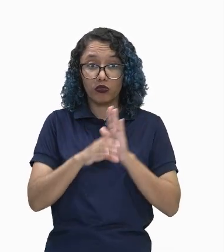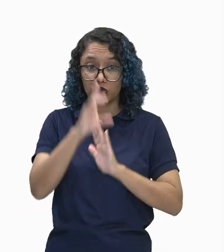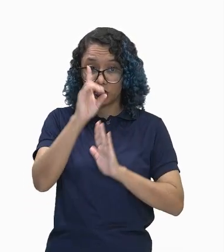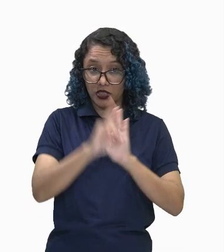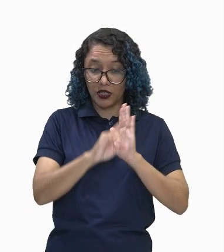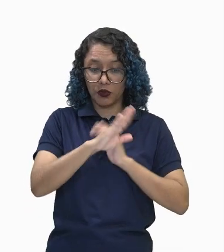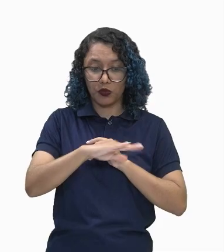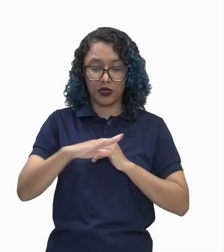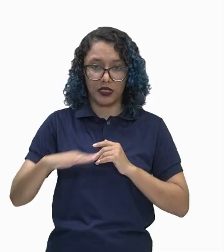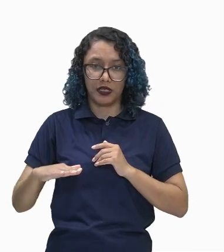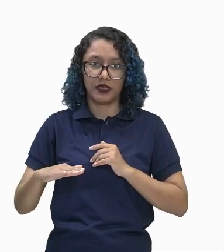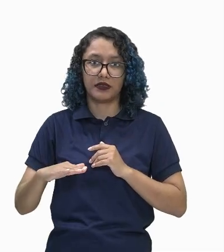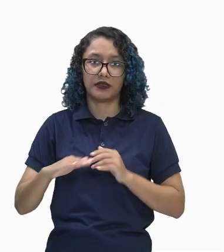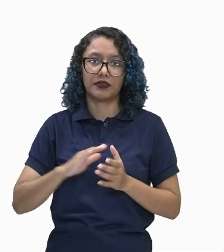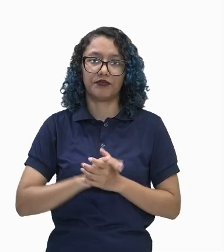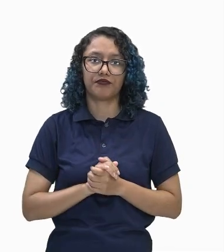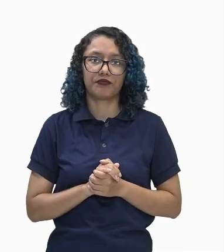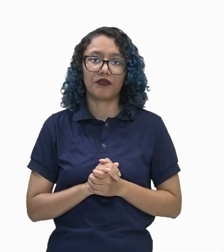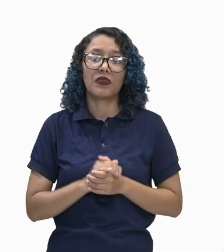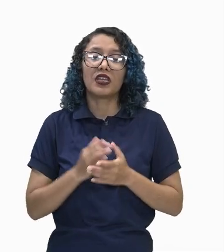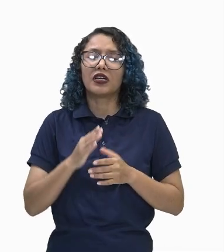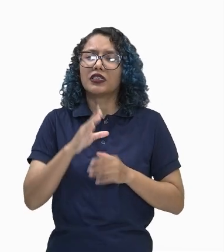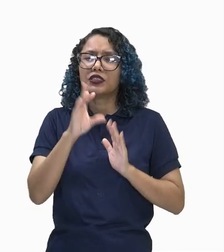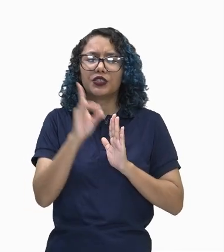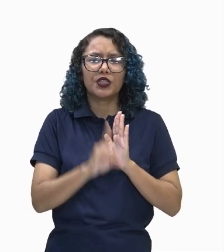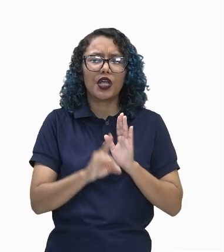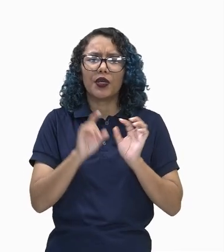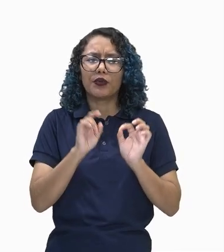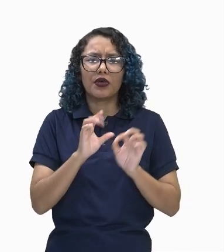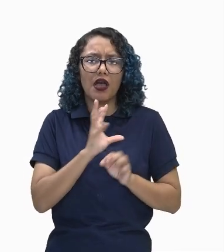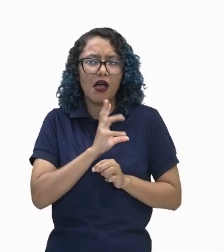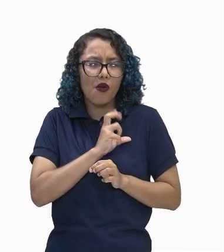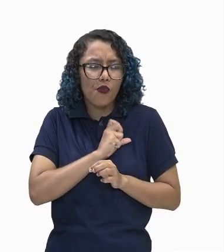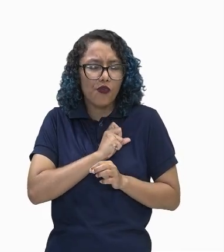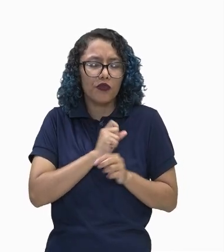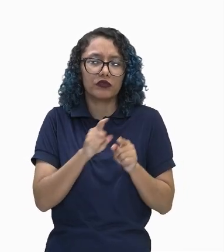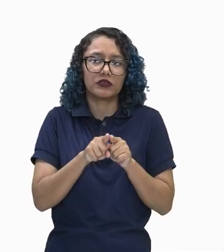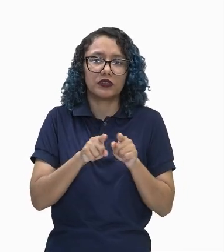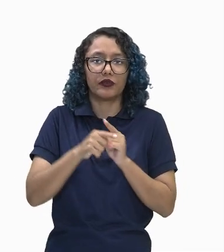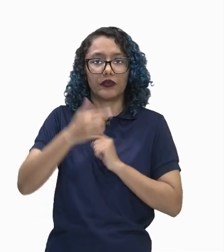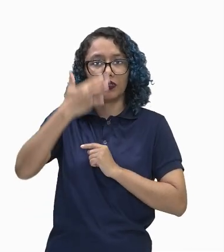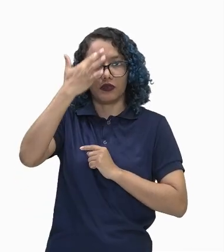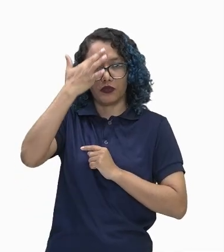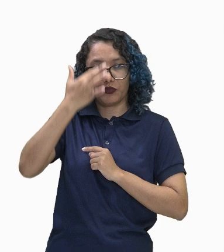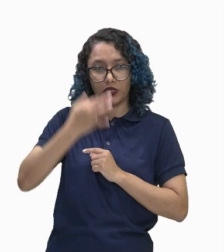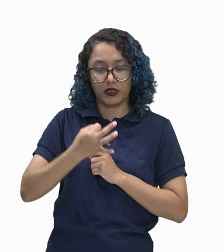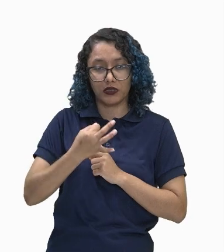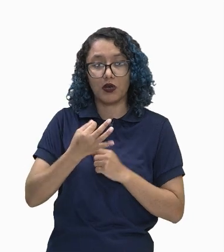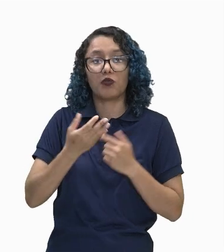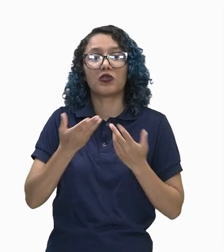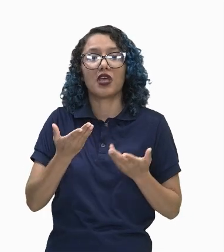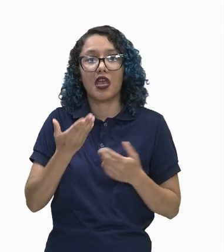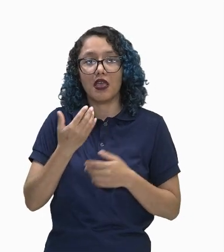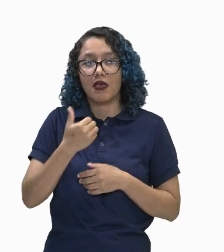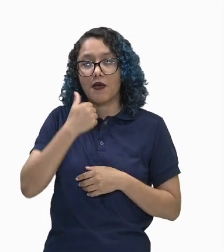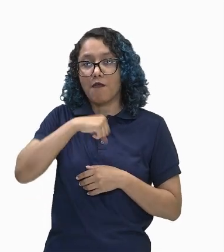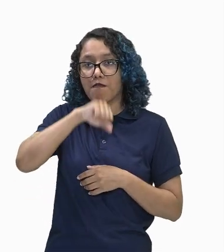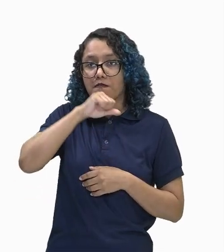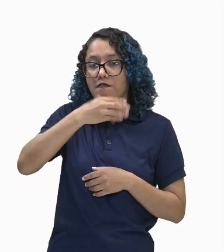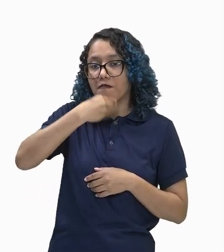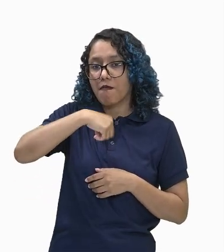Então, direito ao amor e à compreensão por parte dos pais e da